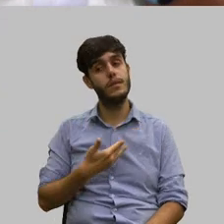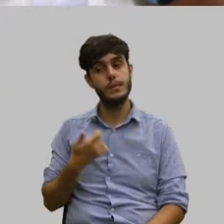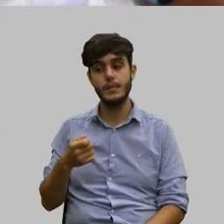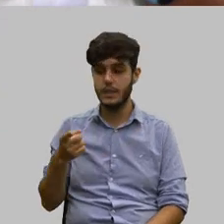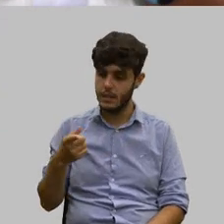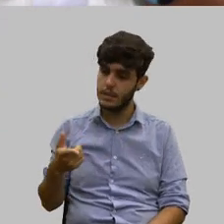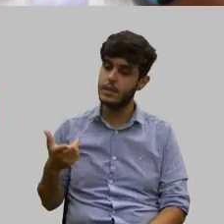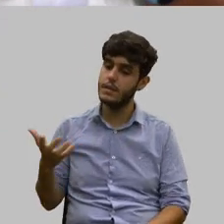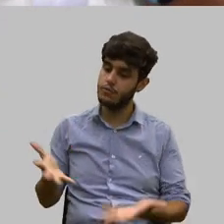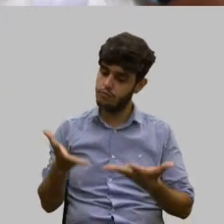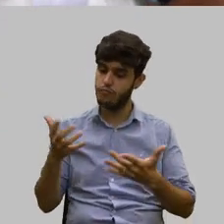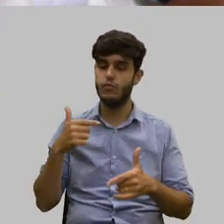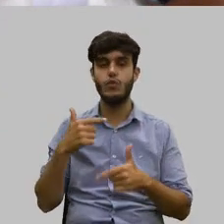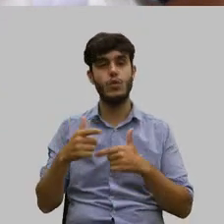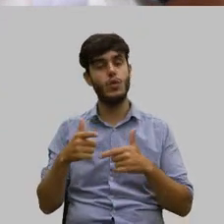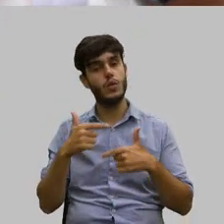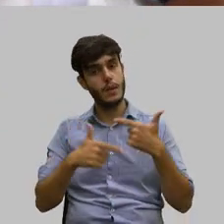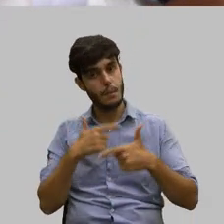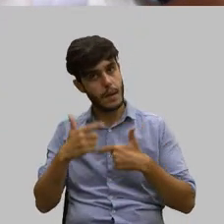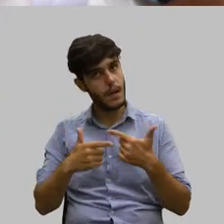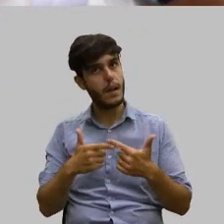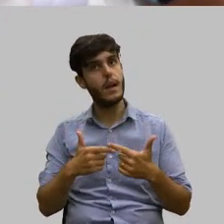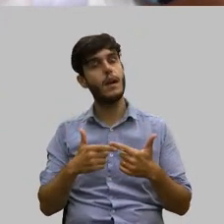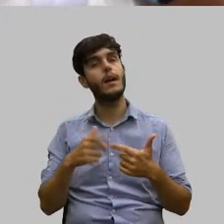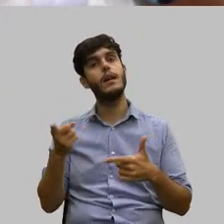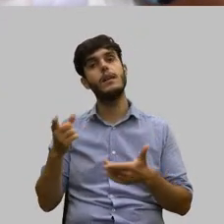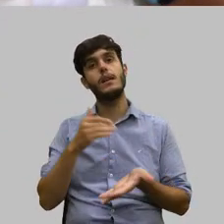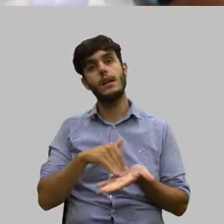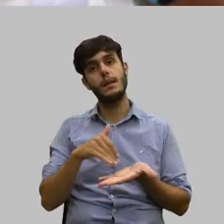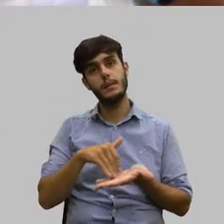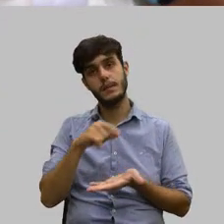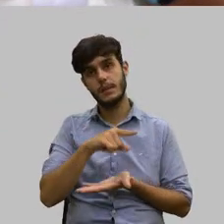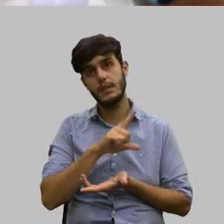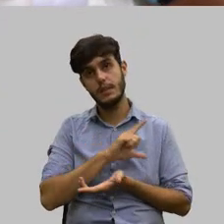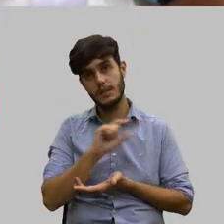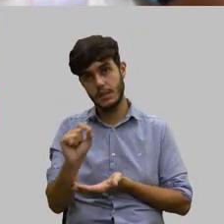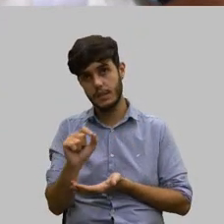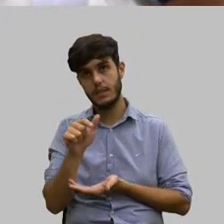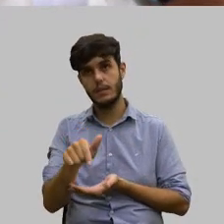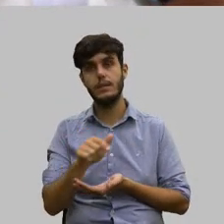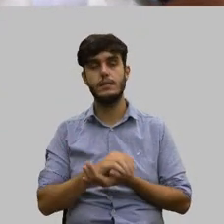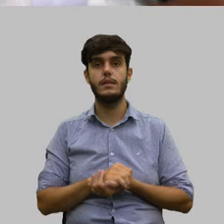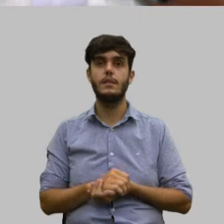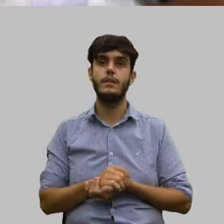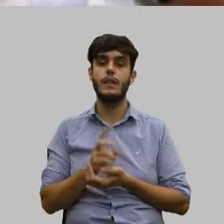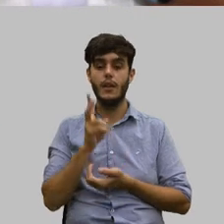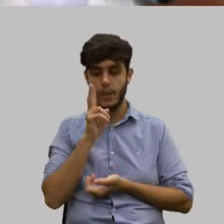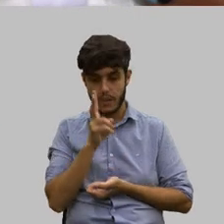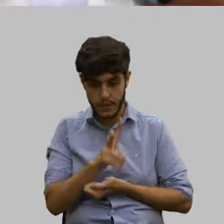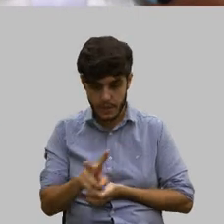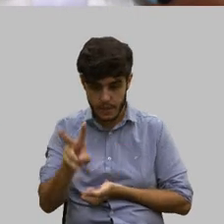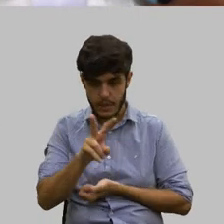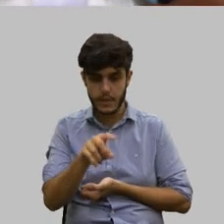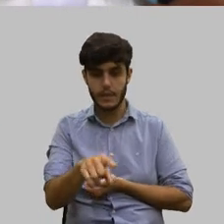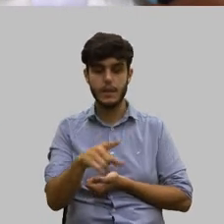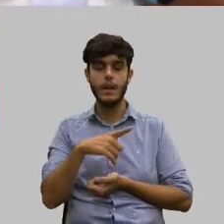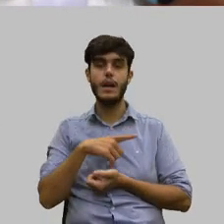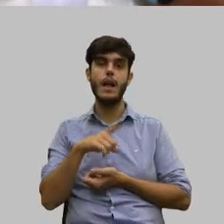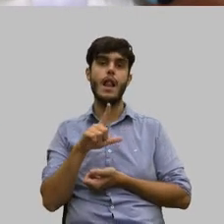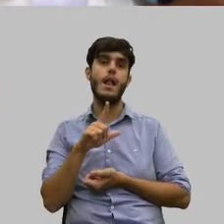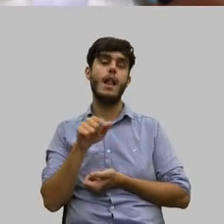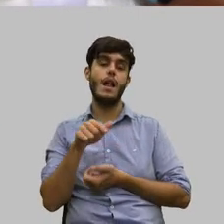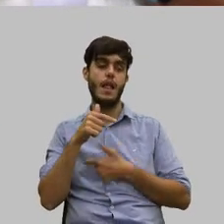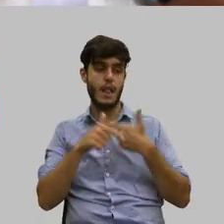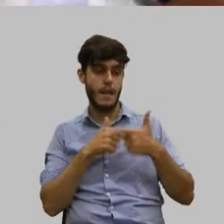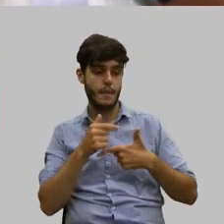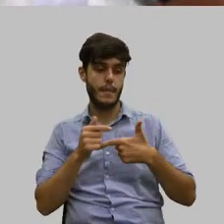lado o senhor não sai do gabinete do Senhor e vai lá para ver se eles estavam no meio da Lama no